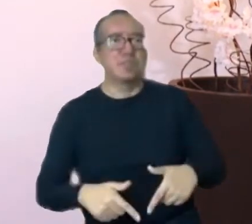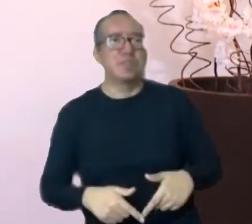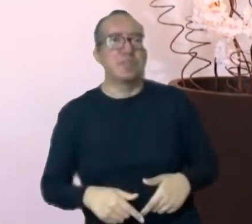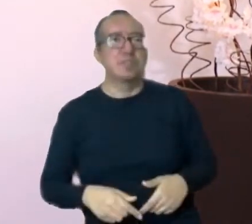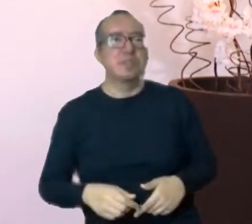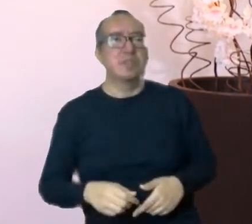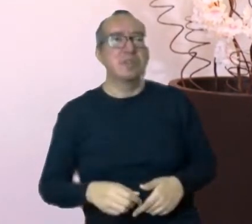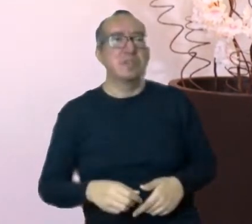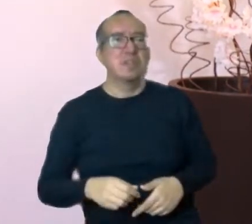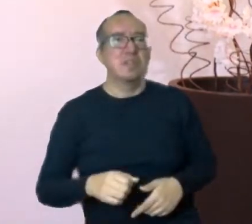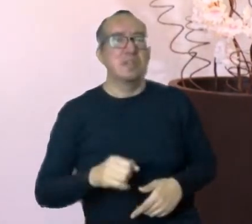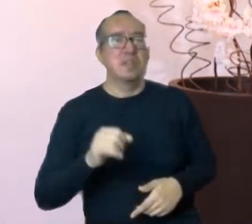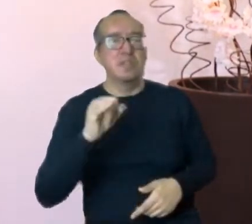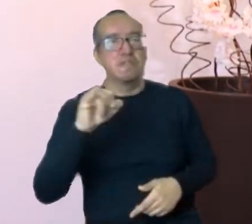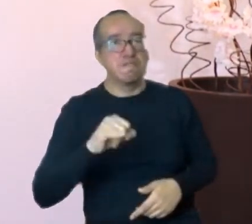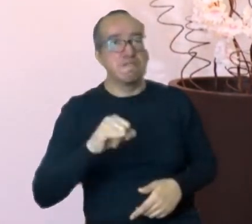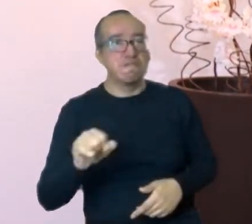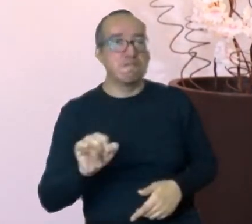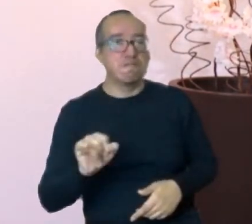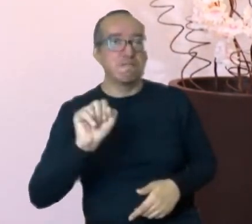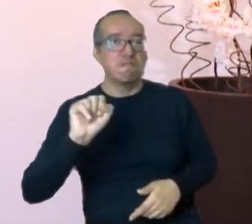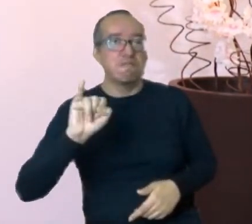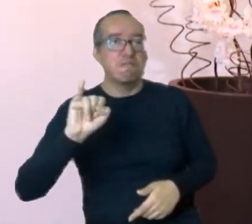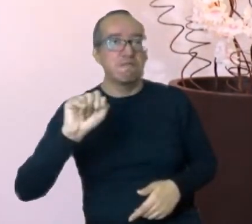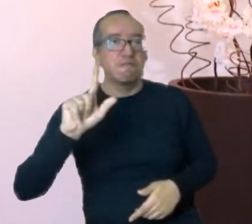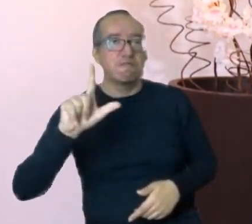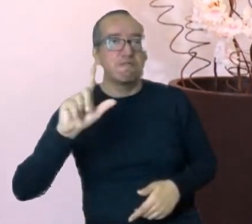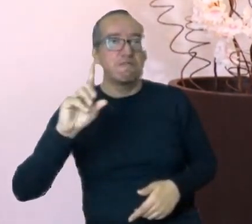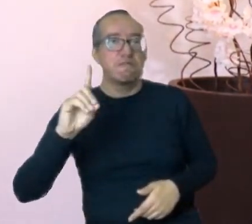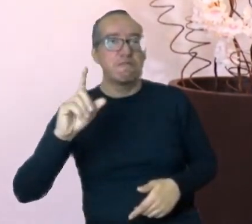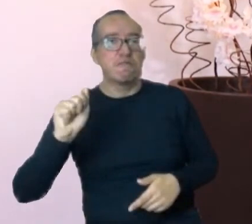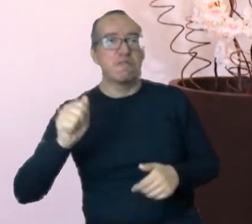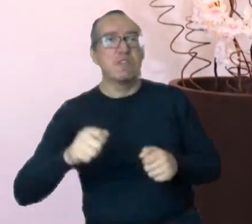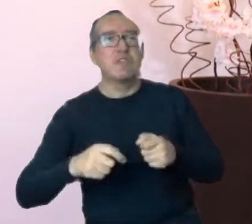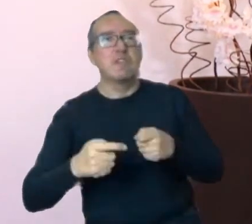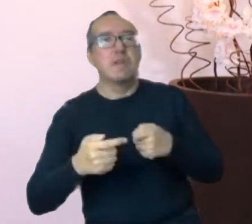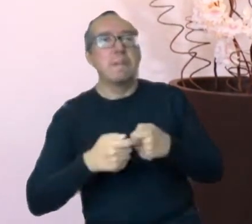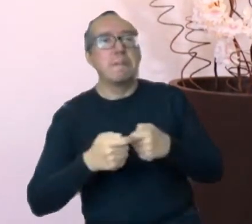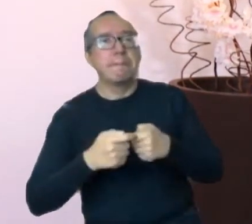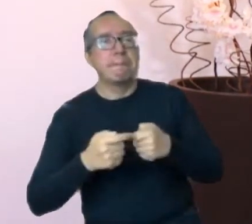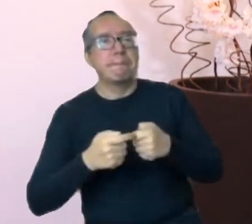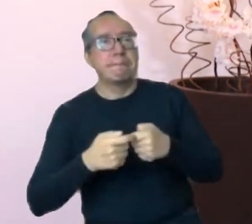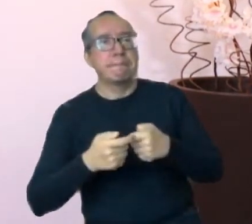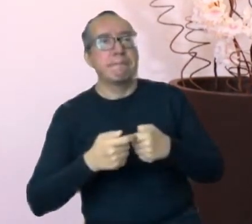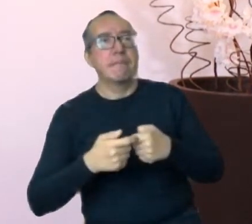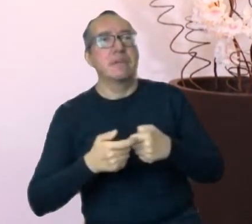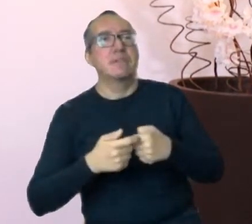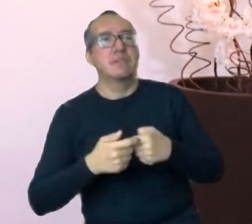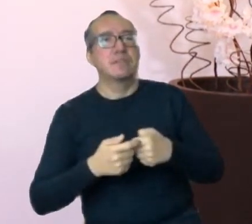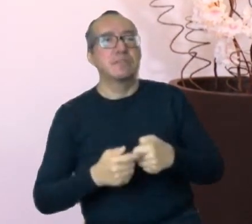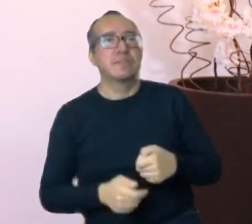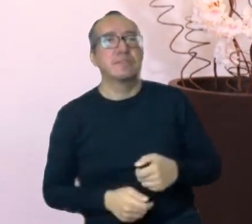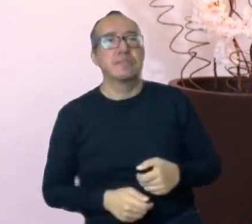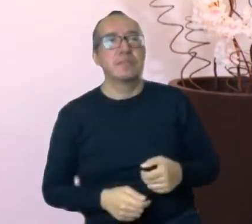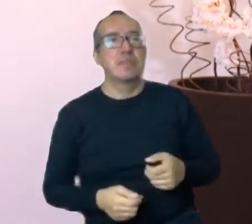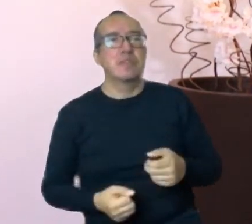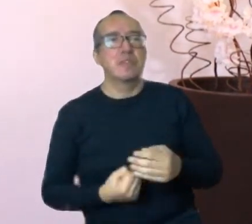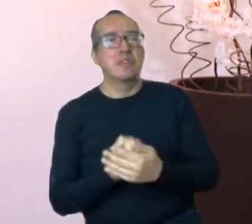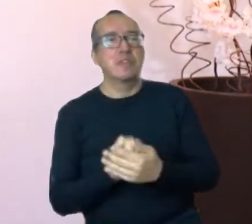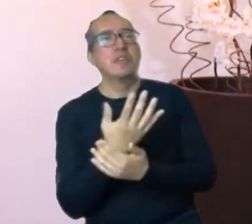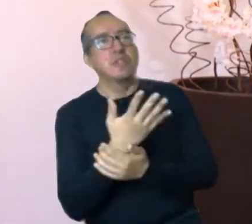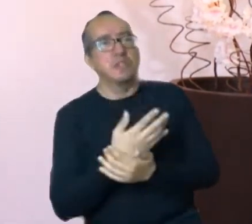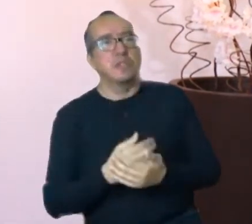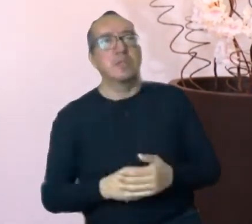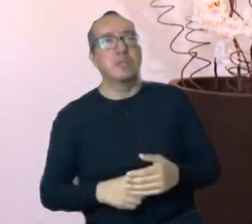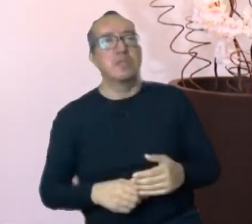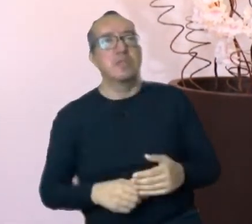sanitarista. Ela foi fundadora e coordenadora da Pastoral da Criança. A Pastoral